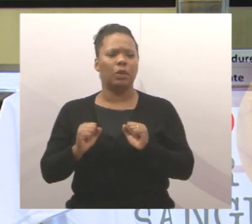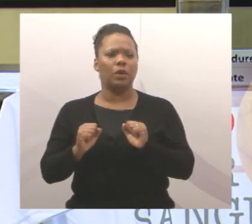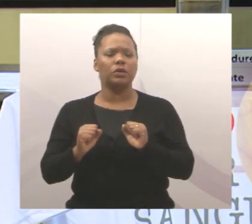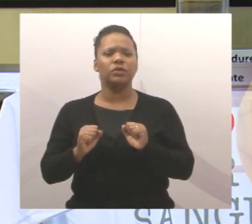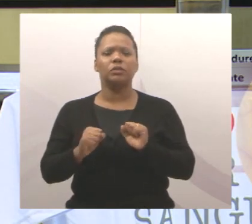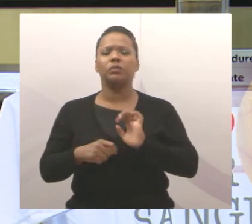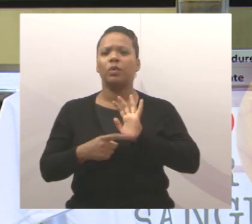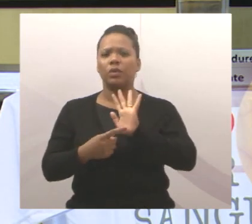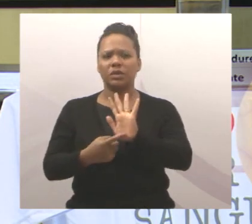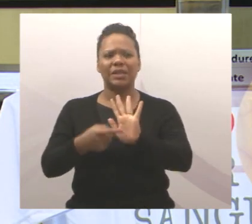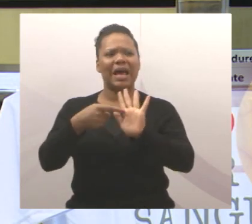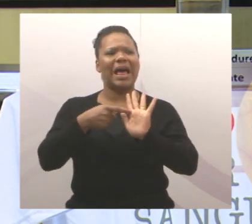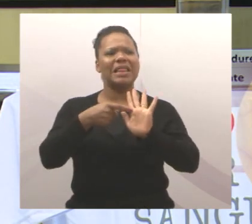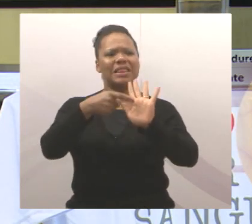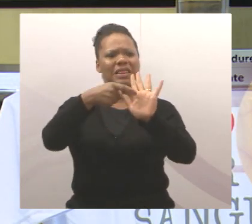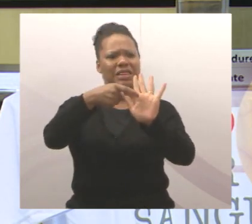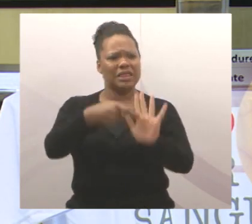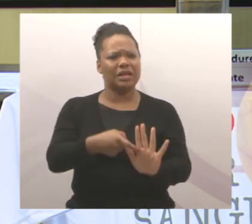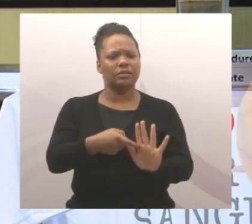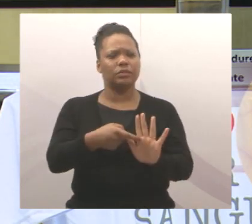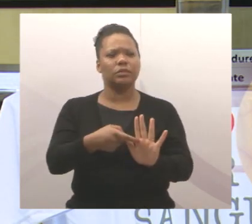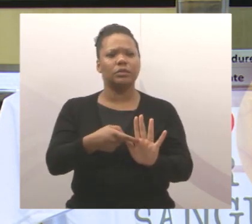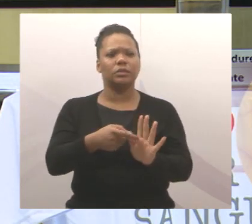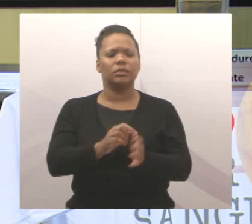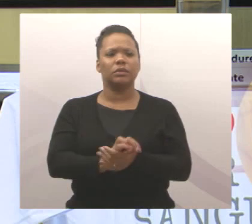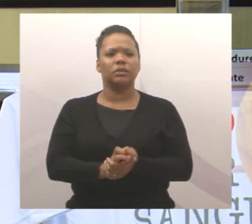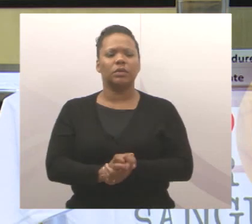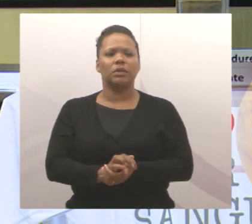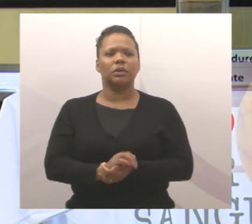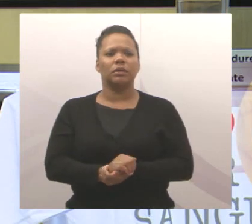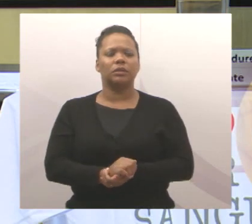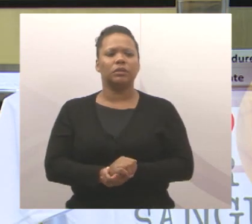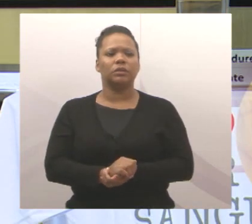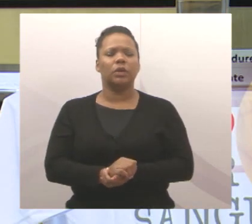presente denúncia. O denunciado praticou infração